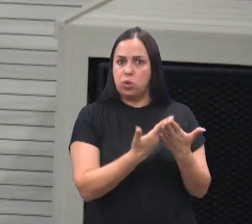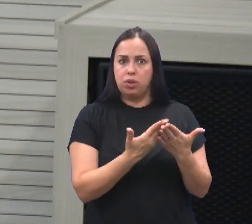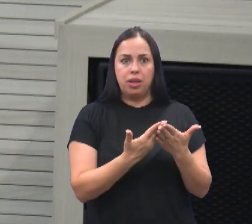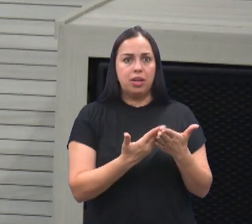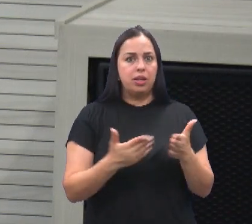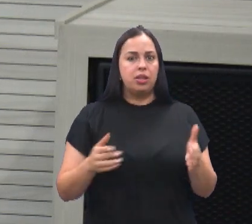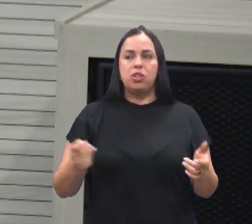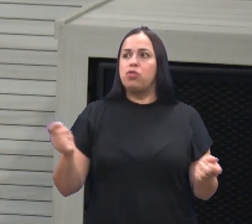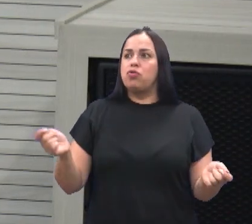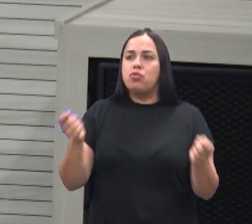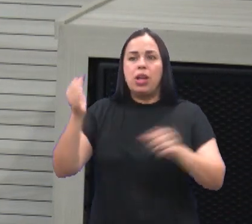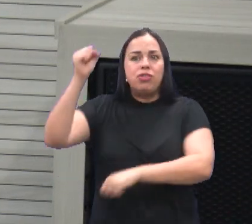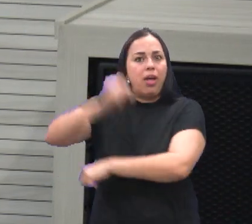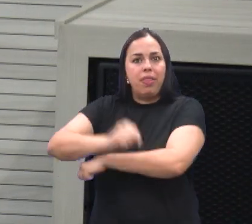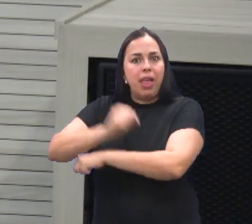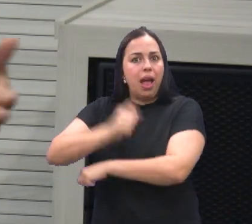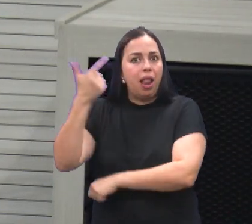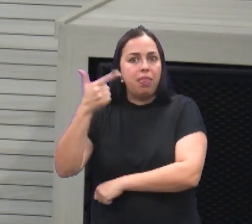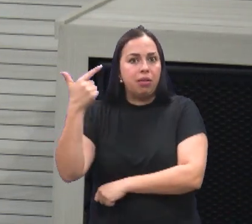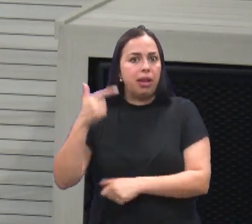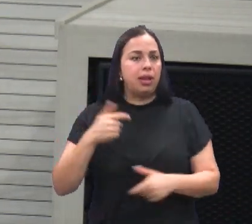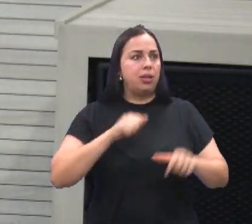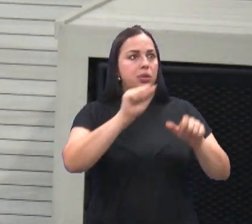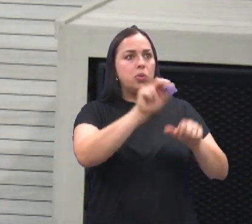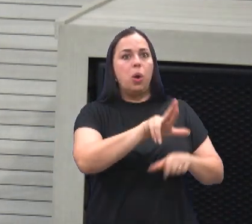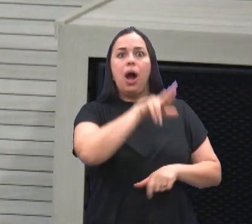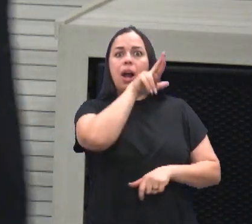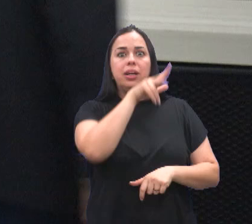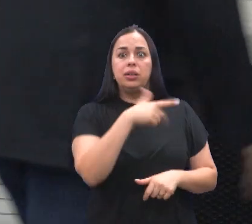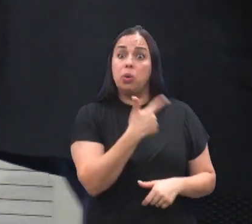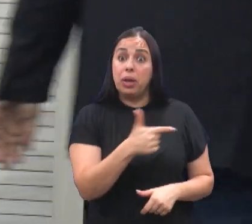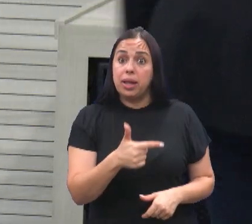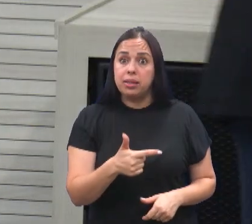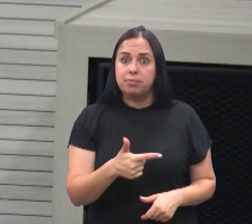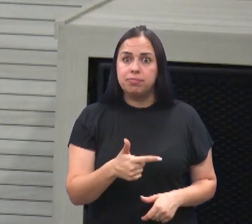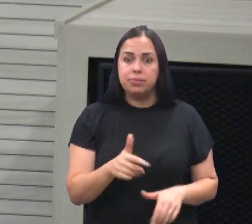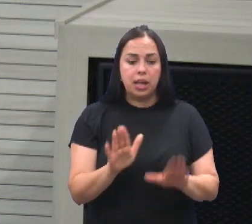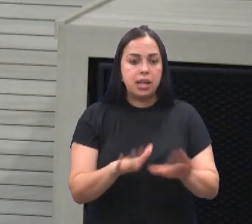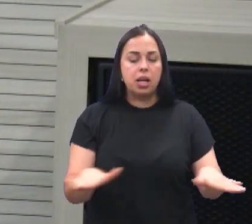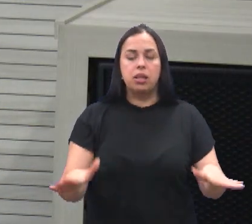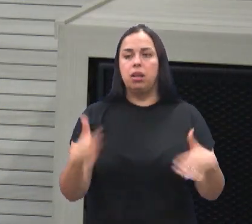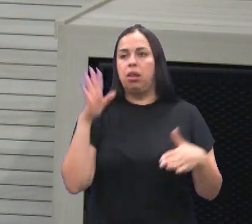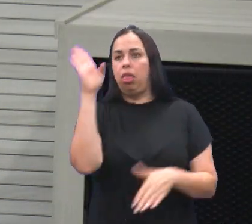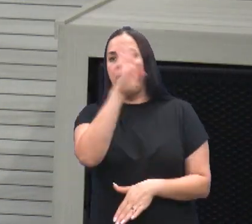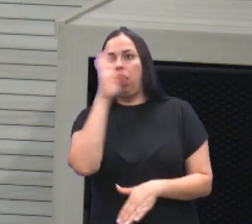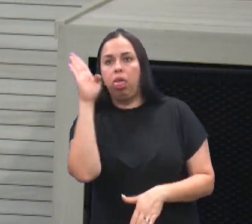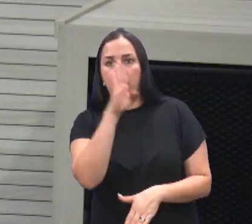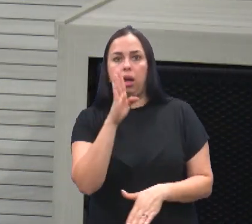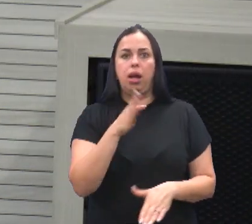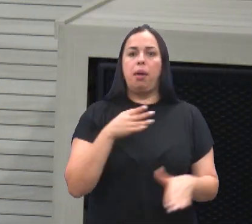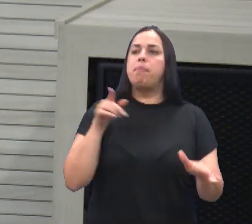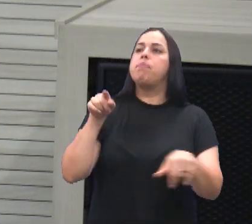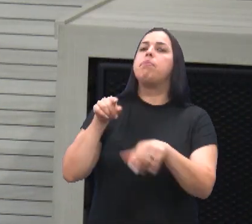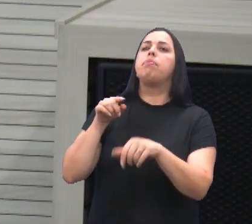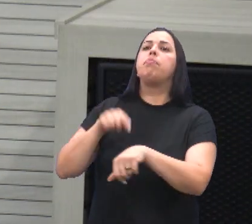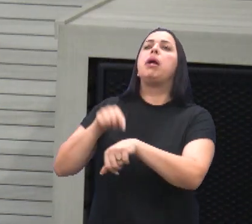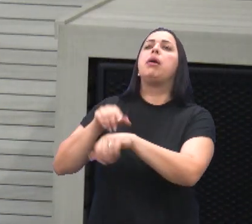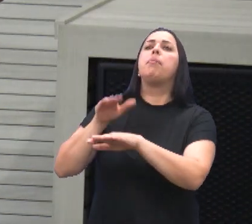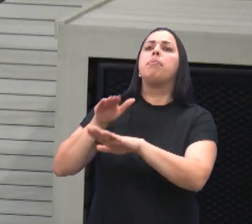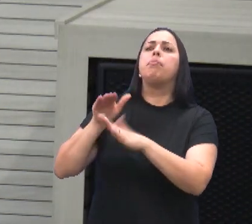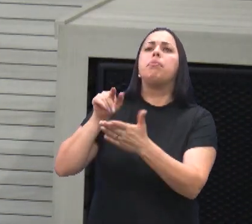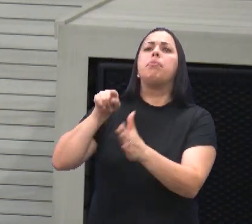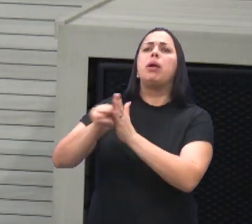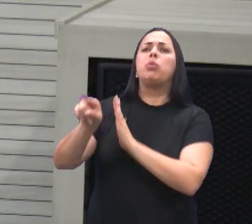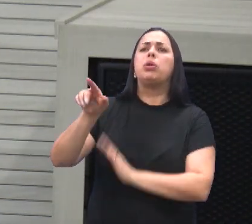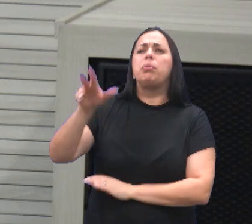tem ar-condicionado dentro da sala, não tem a ventilação dentro da sala, criança passando mal. Prefeito, eu não sei quem é o novo secretário de